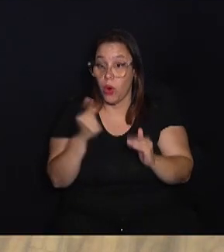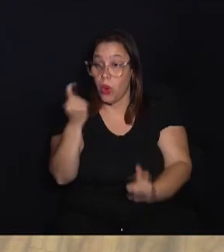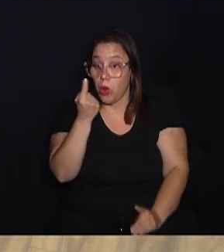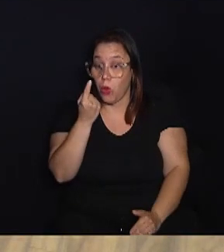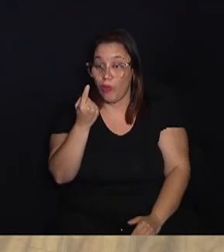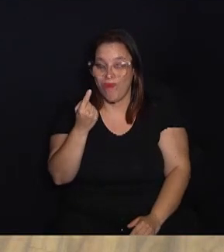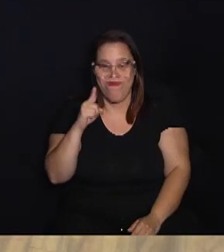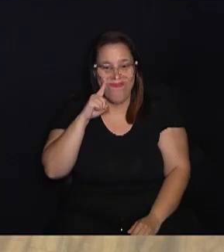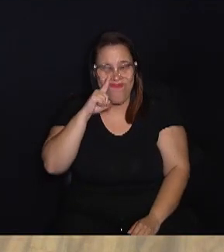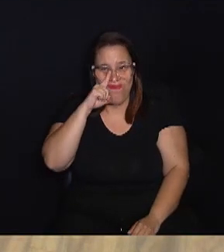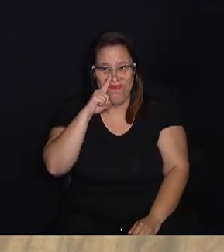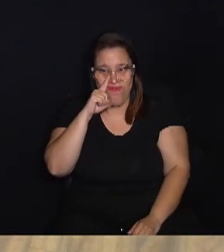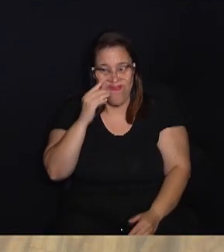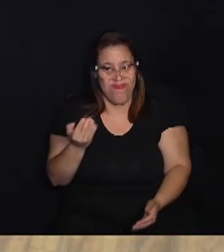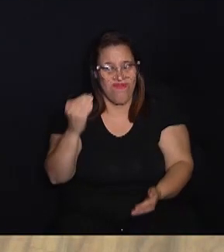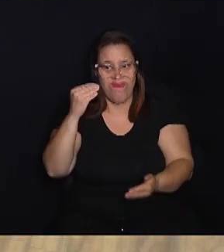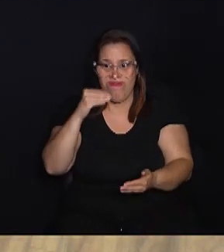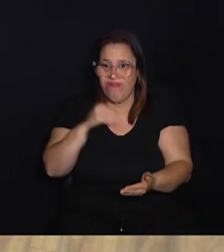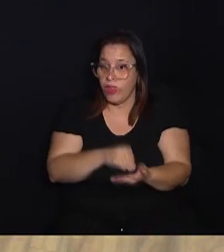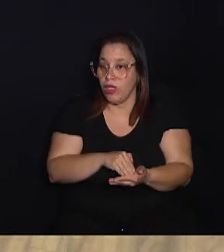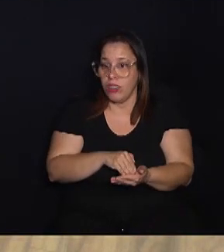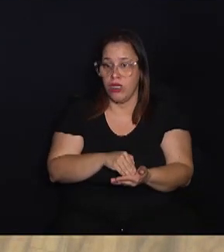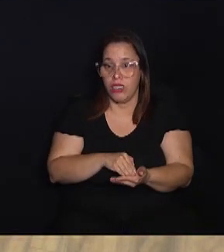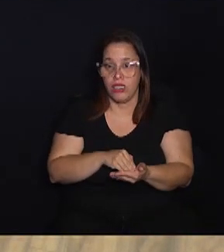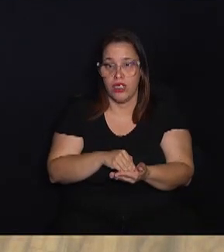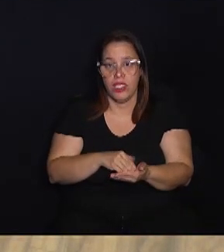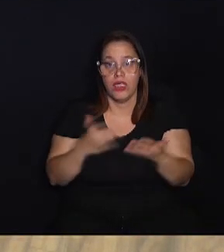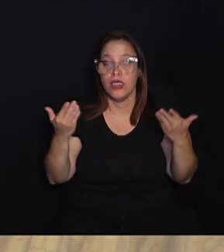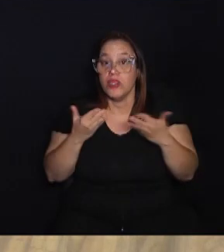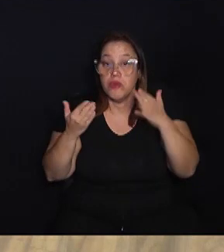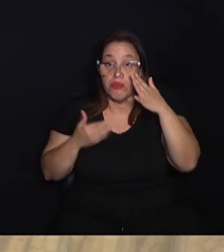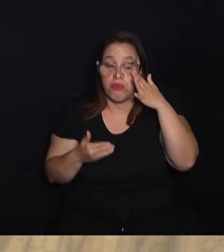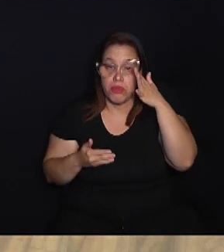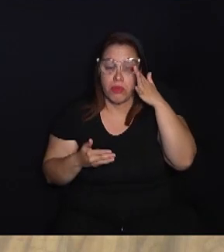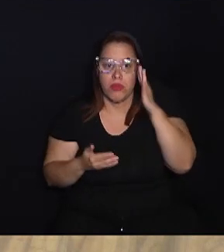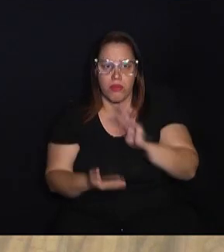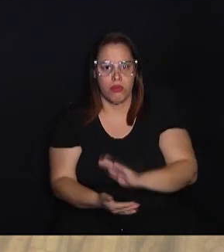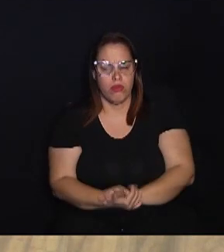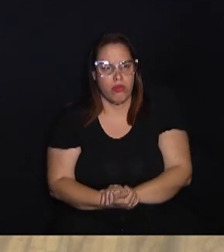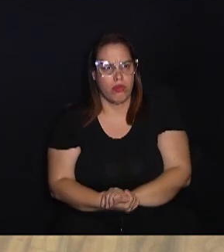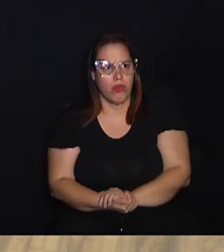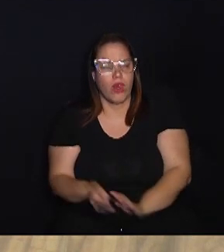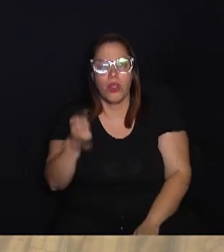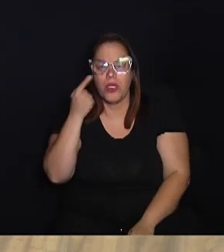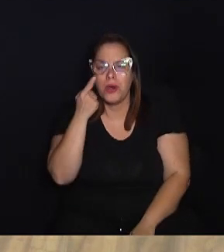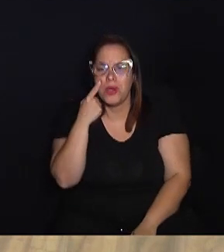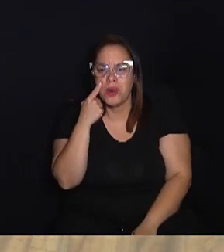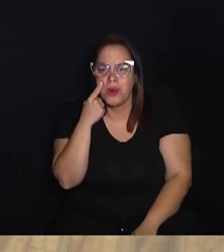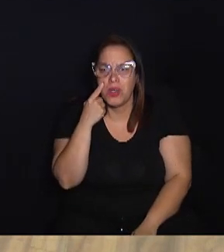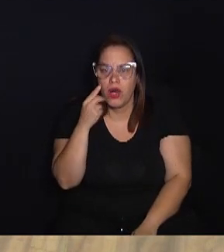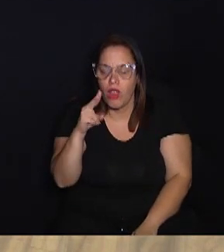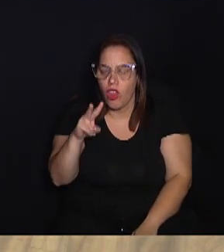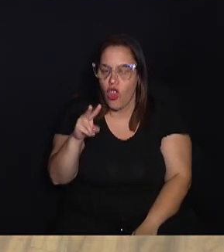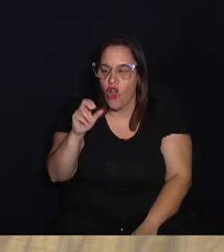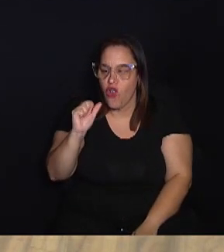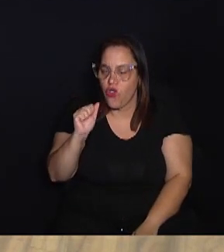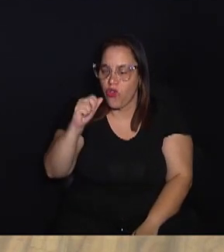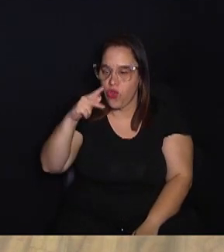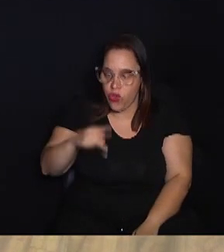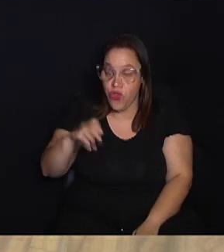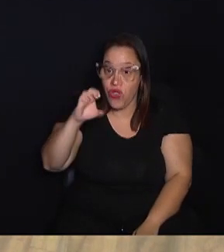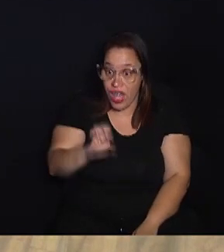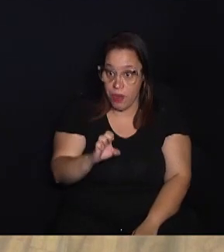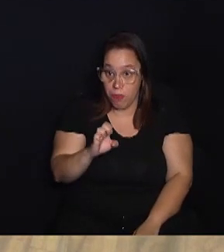pelo risco que isso traz. A gente não... Assim, hoje, esses vapes, esses cigarros eletrônicos,